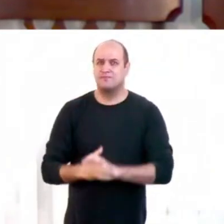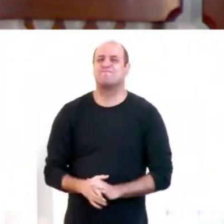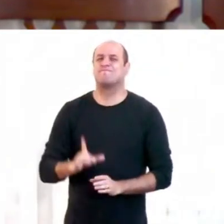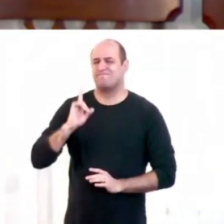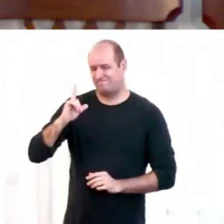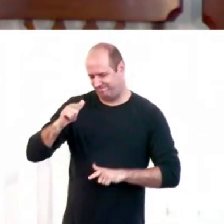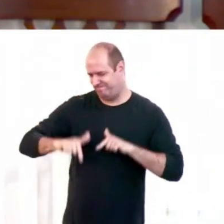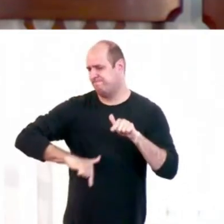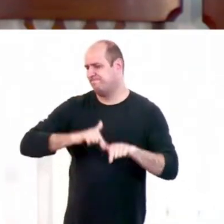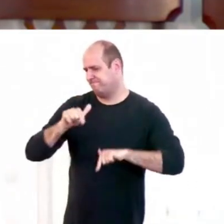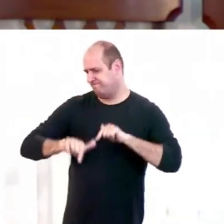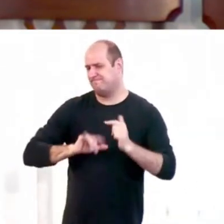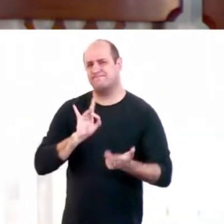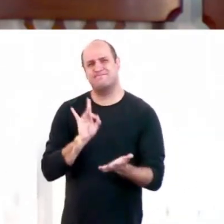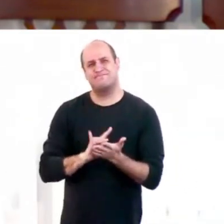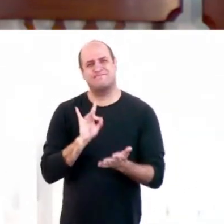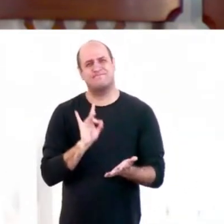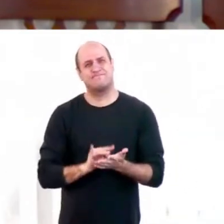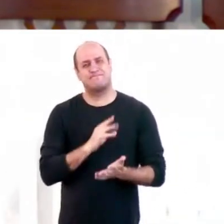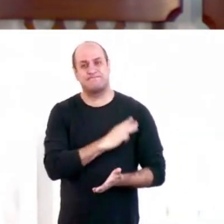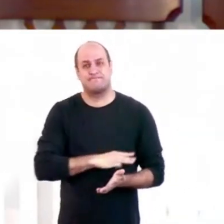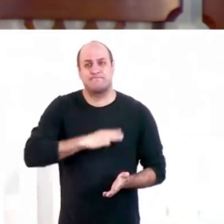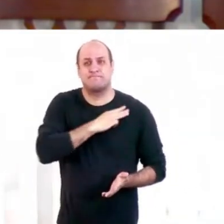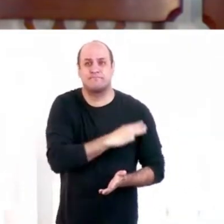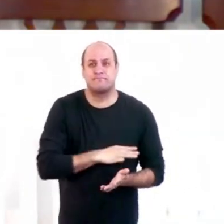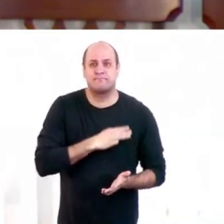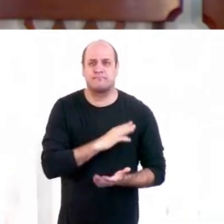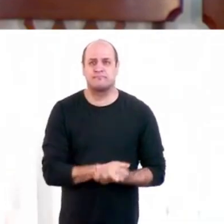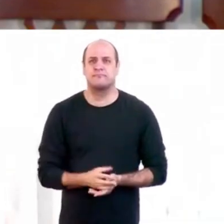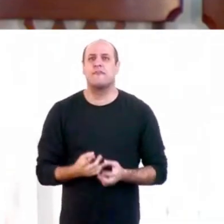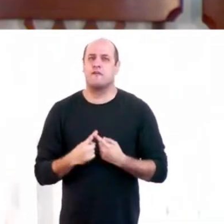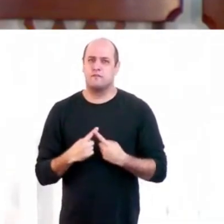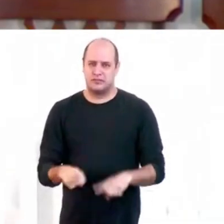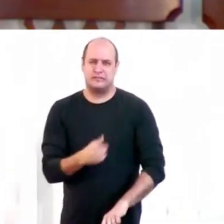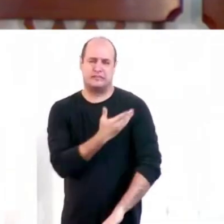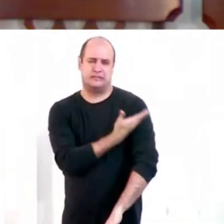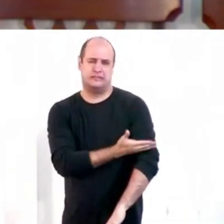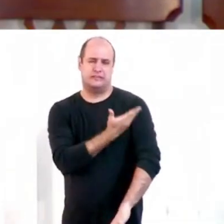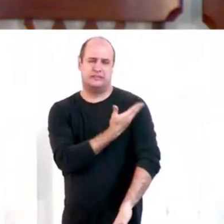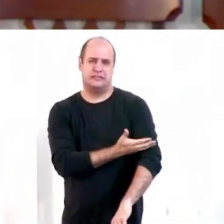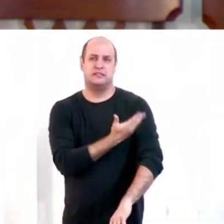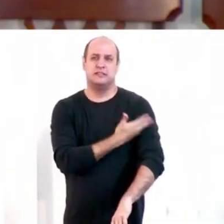Deus junto aos missionários. Mas eles ensaiaram um breve